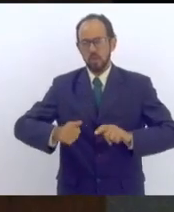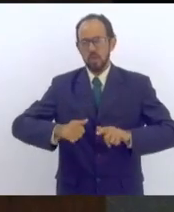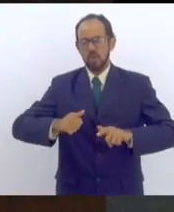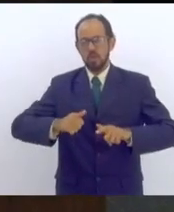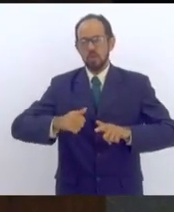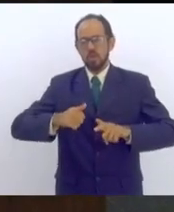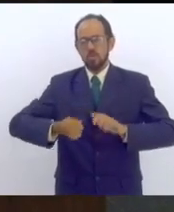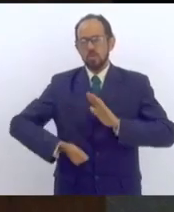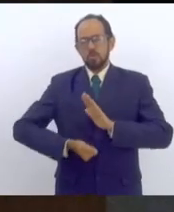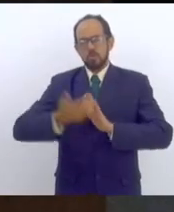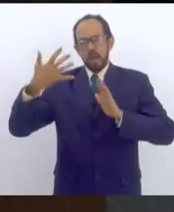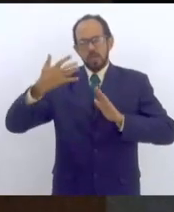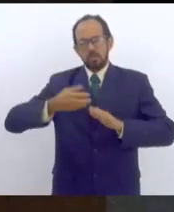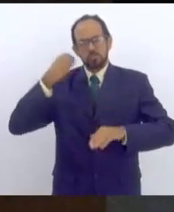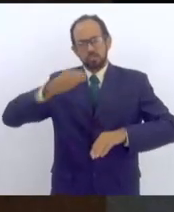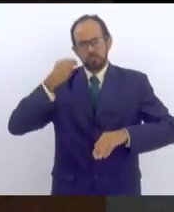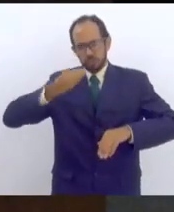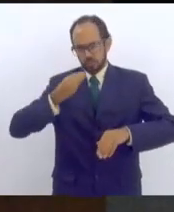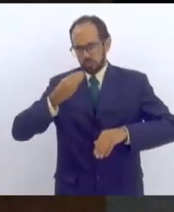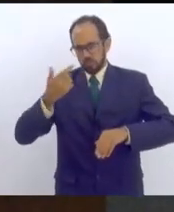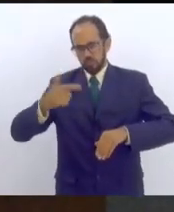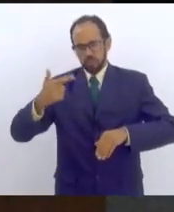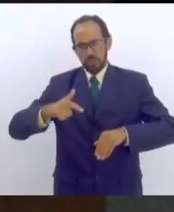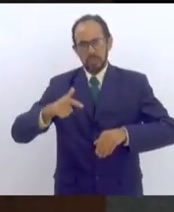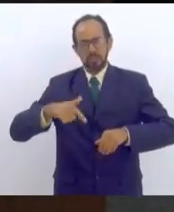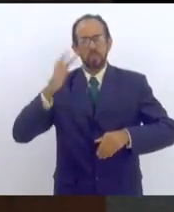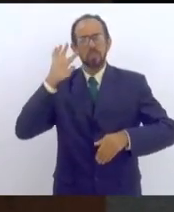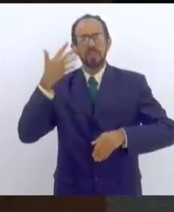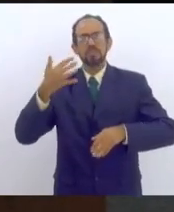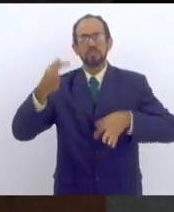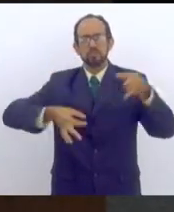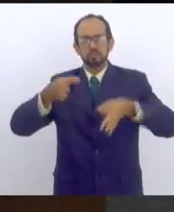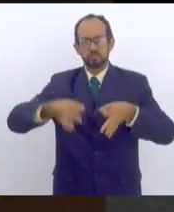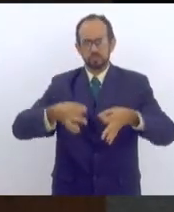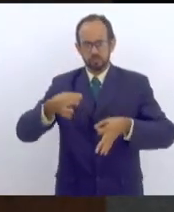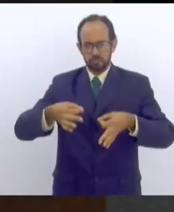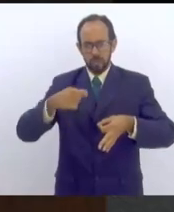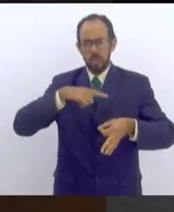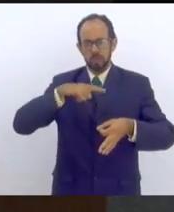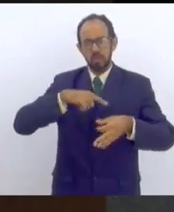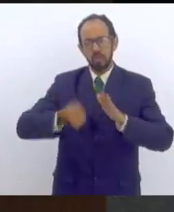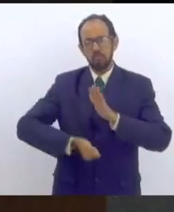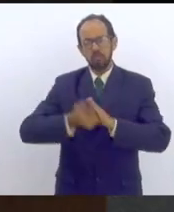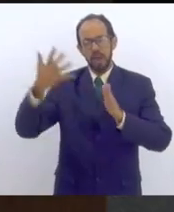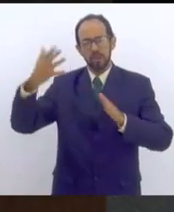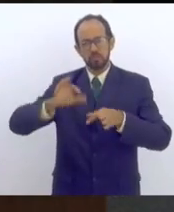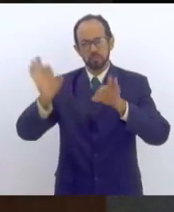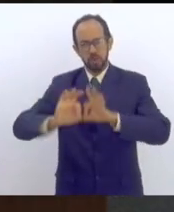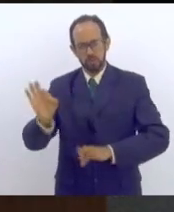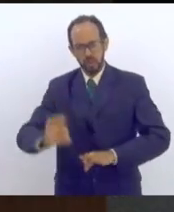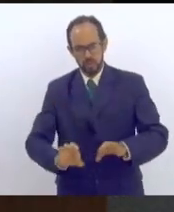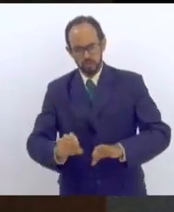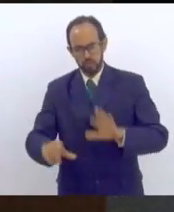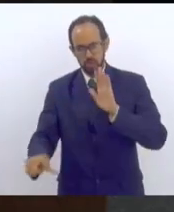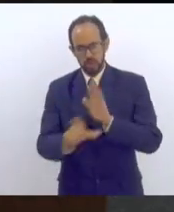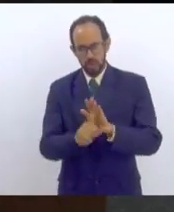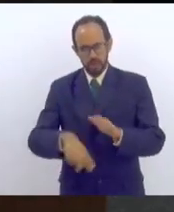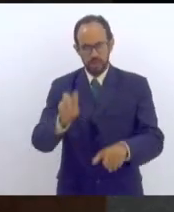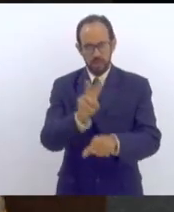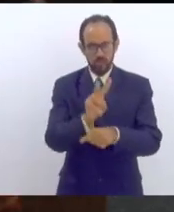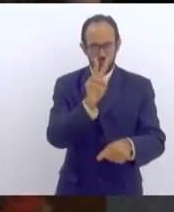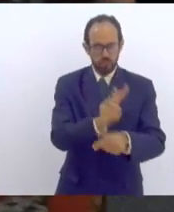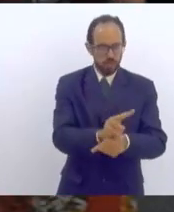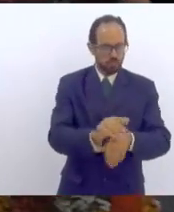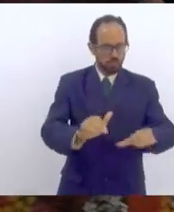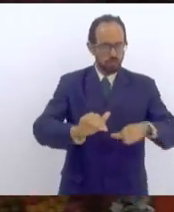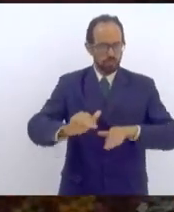ainda condenado. Eu sou uma parlamentar que tenho aqui vários projetos de lei em defesa do movimento, não só do funk,